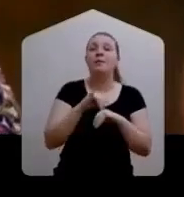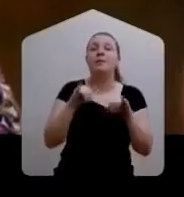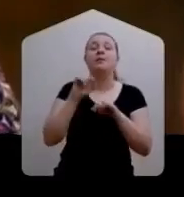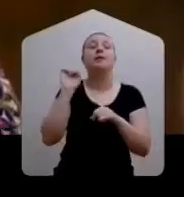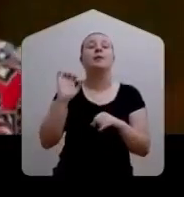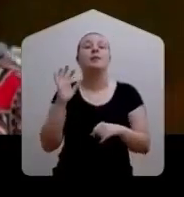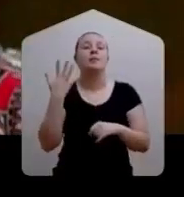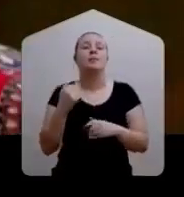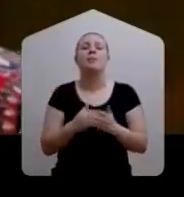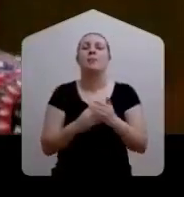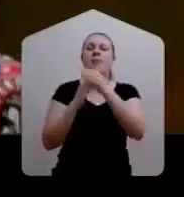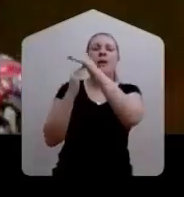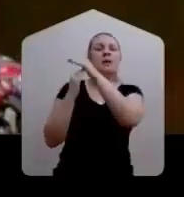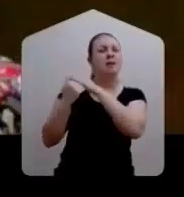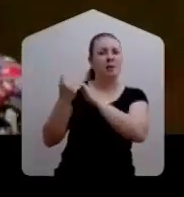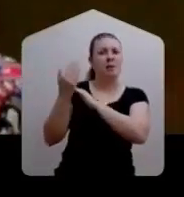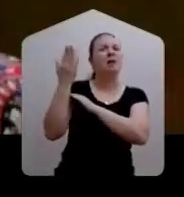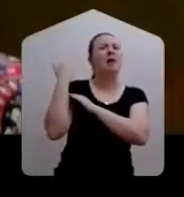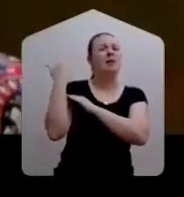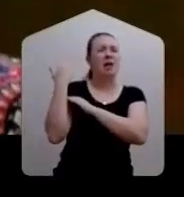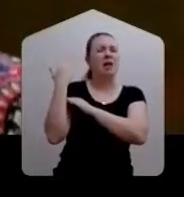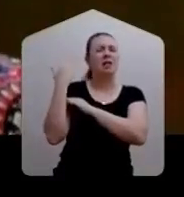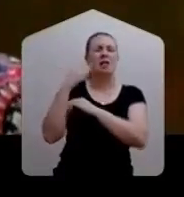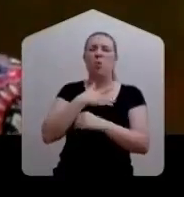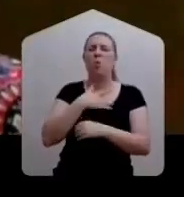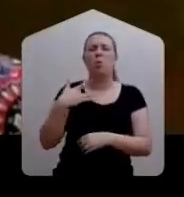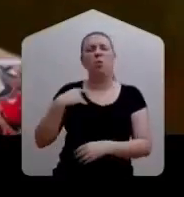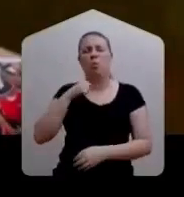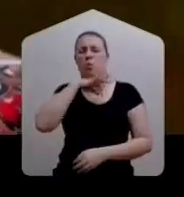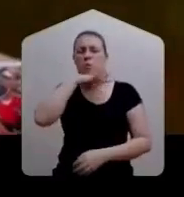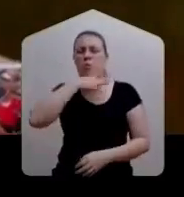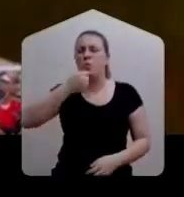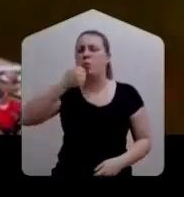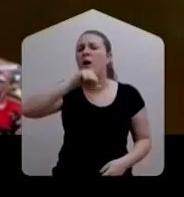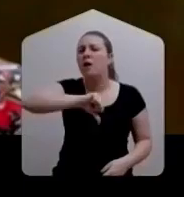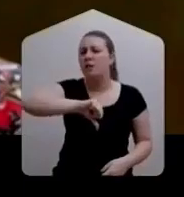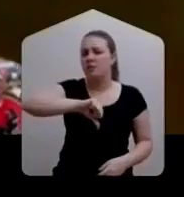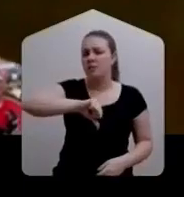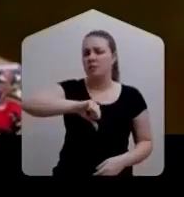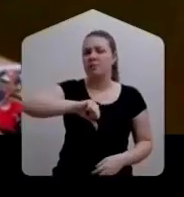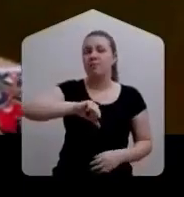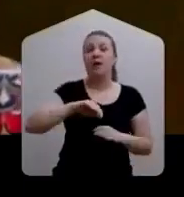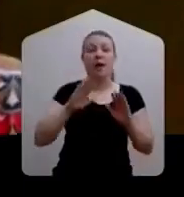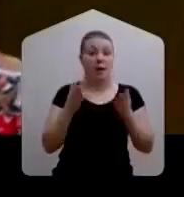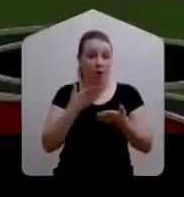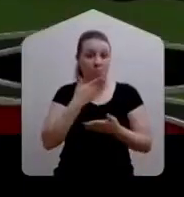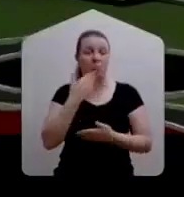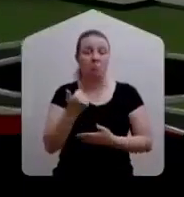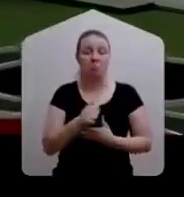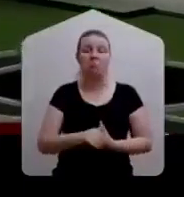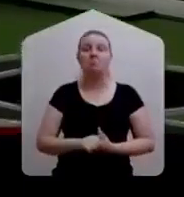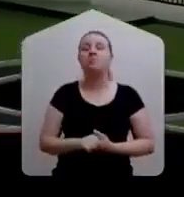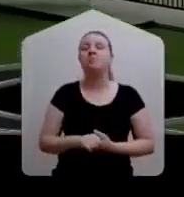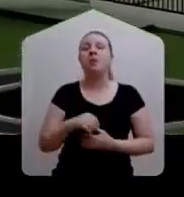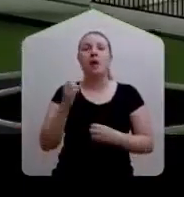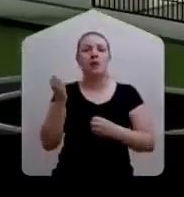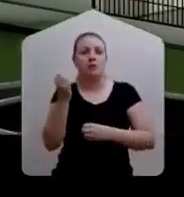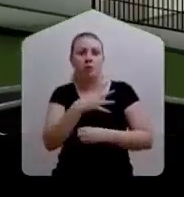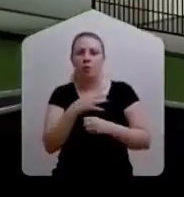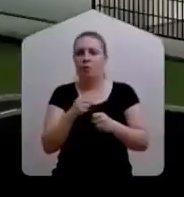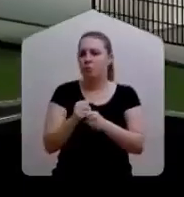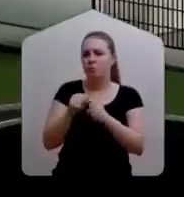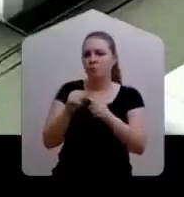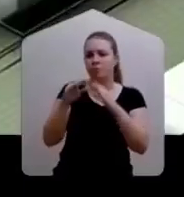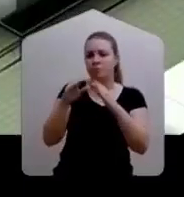sendo feito. Há muito tempo atrás a saúde foi bem péssima, né? A saúde é tudo na vida nossa, né? Novas unidades de